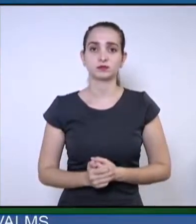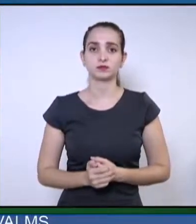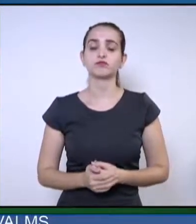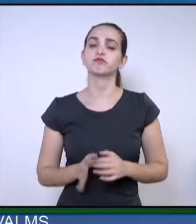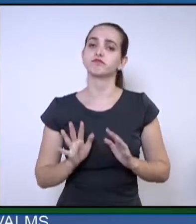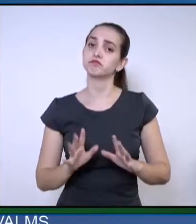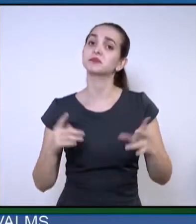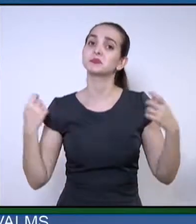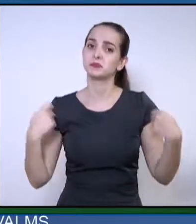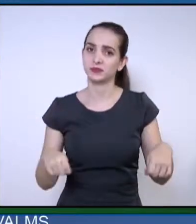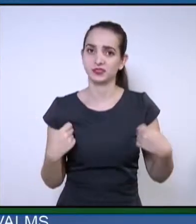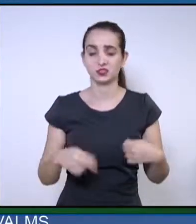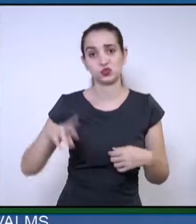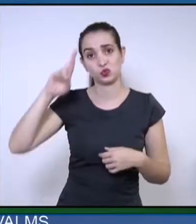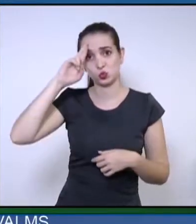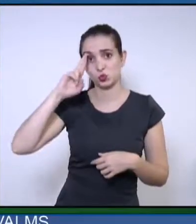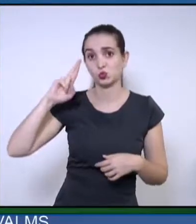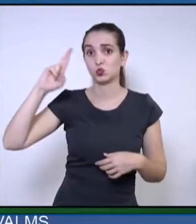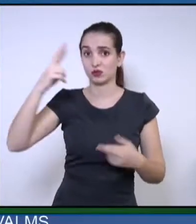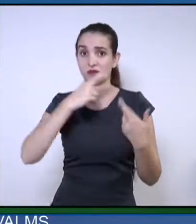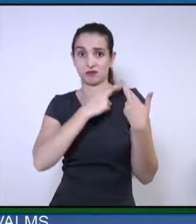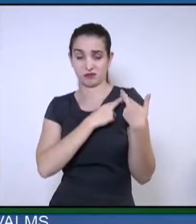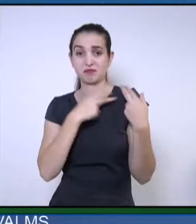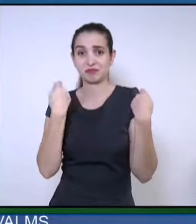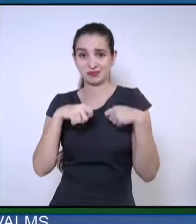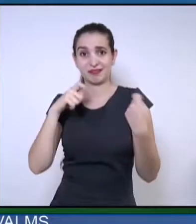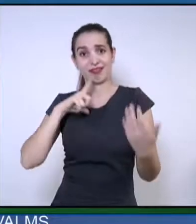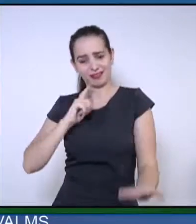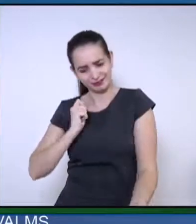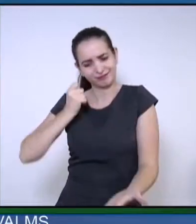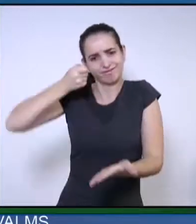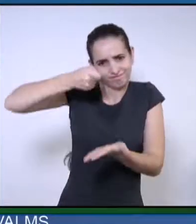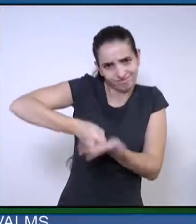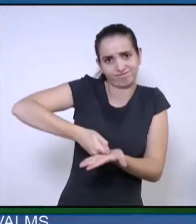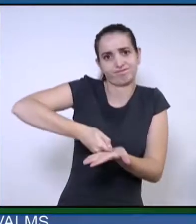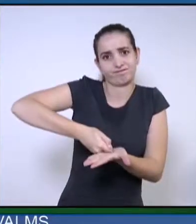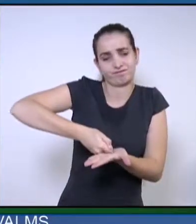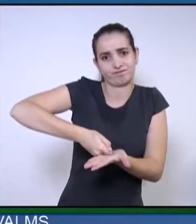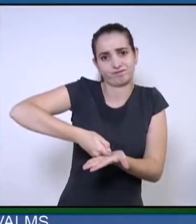É preciso que as autoridades ajam com rigor.